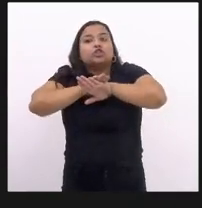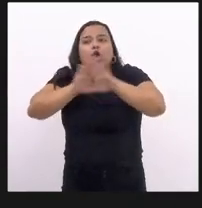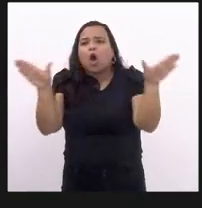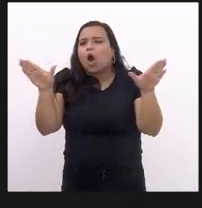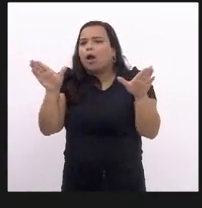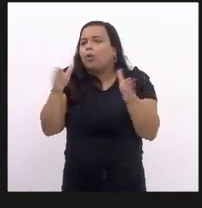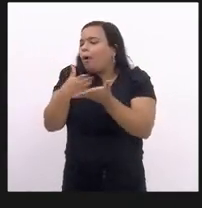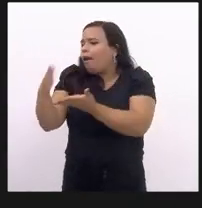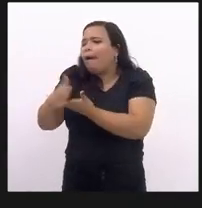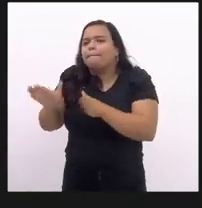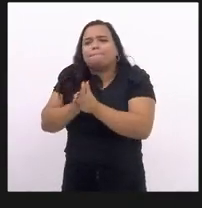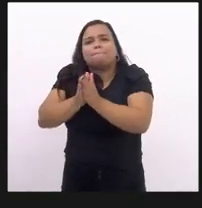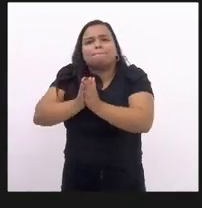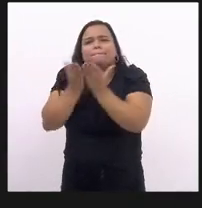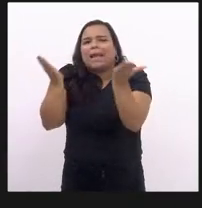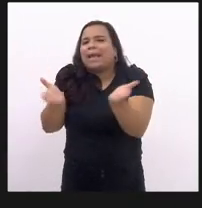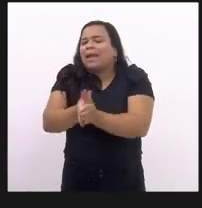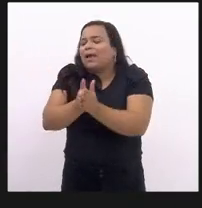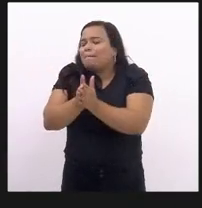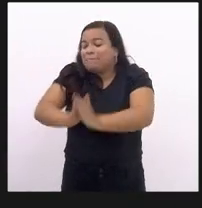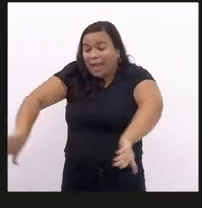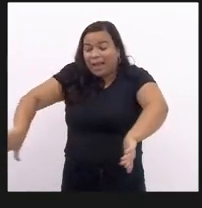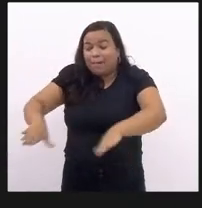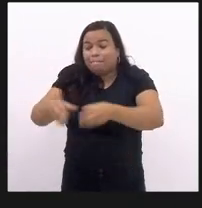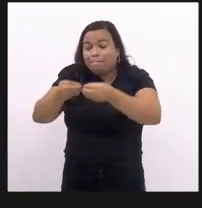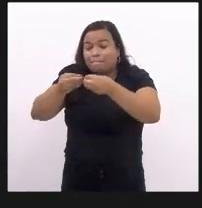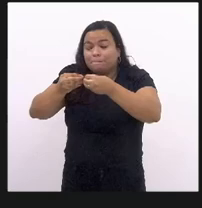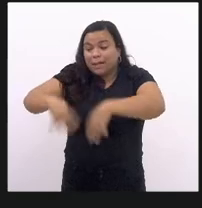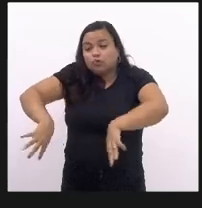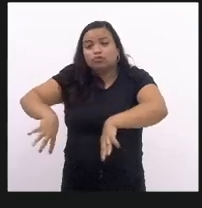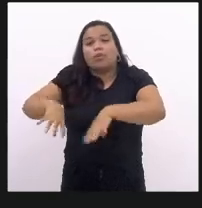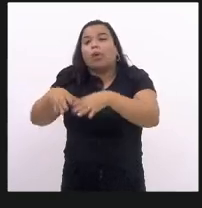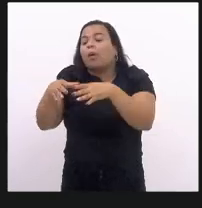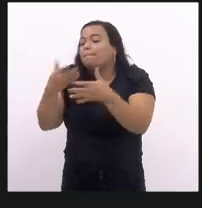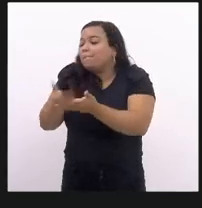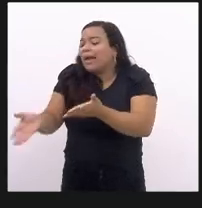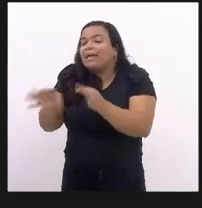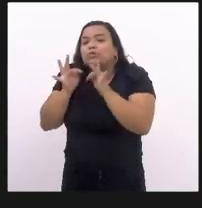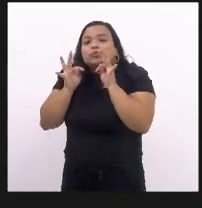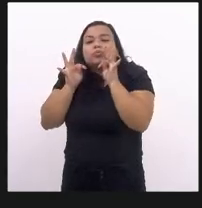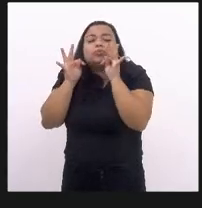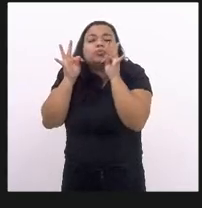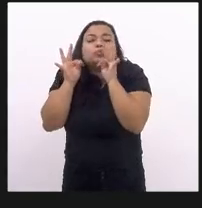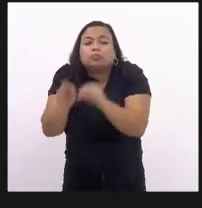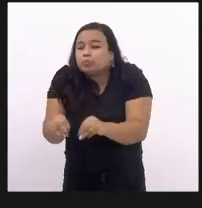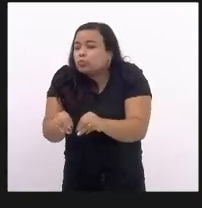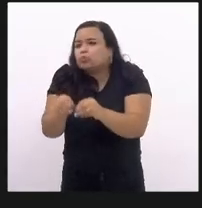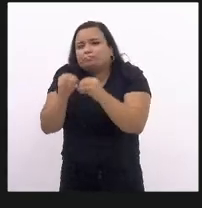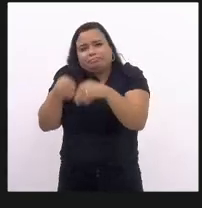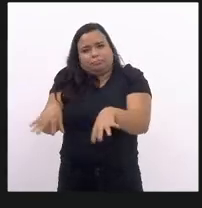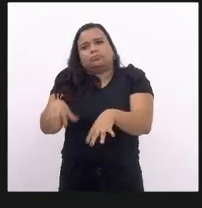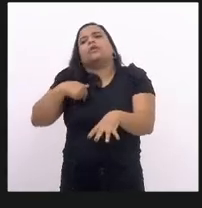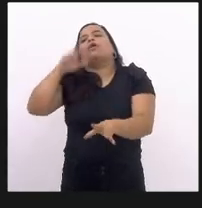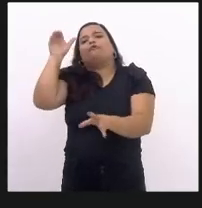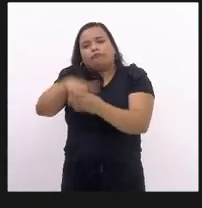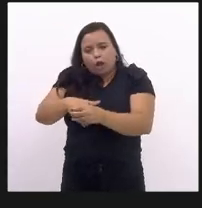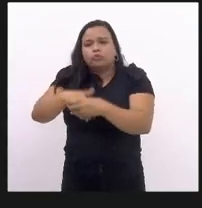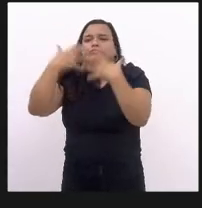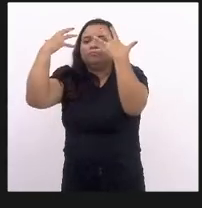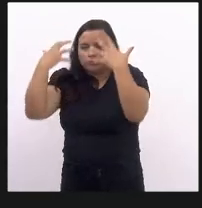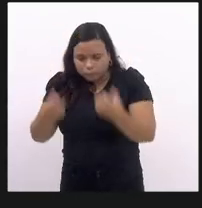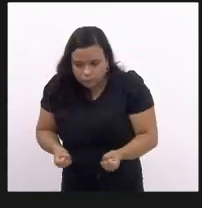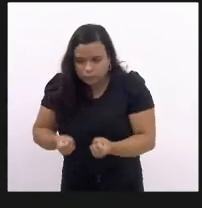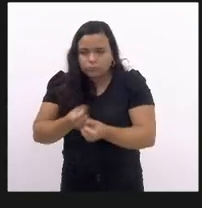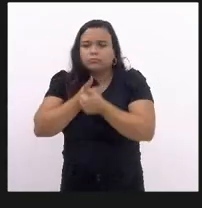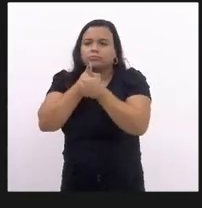roupa, alimento, móveis e utensílios, tudo estragado. Então, eu voto parecer favorável, acompanho